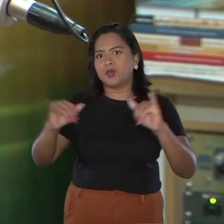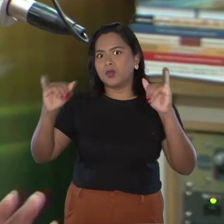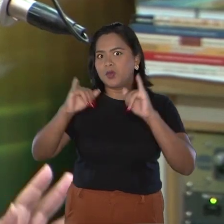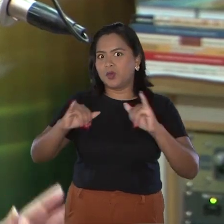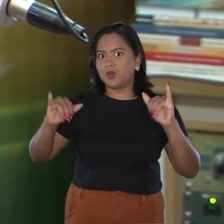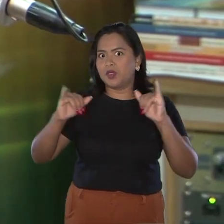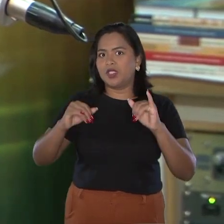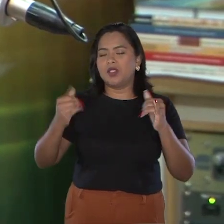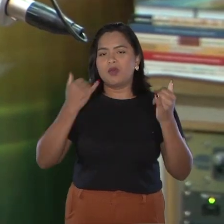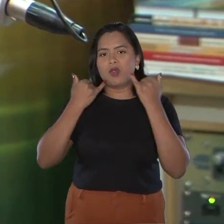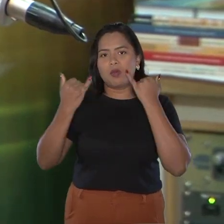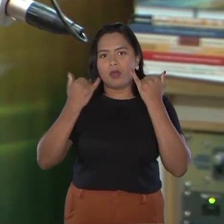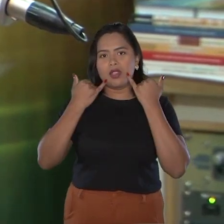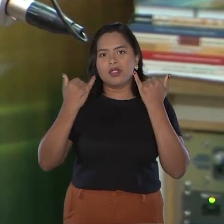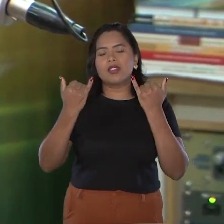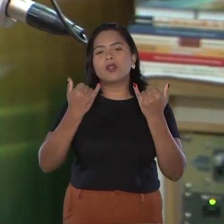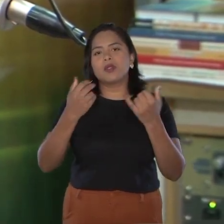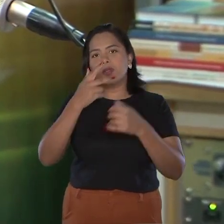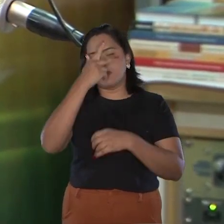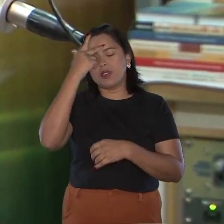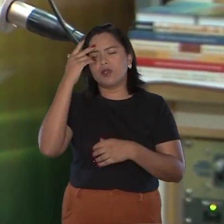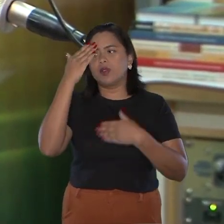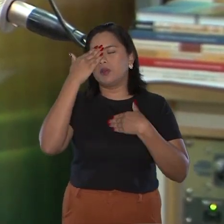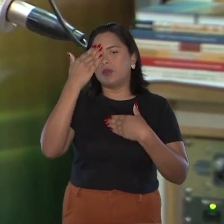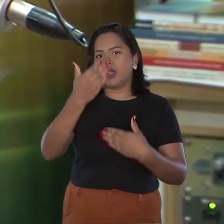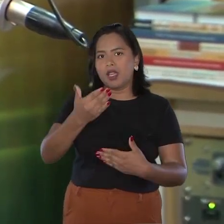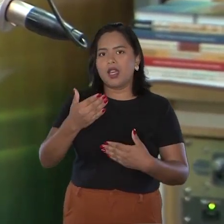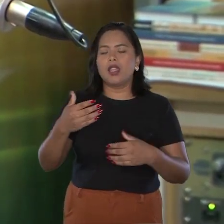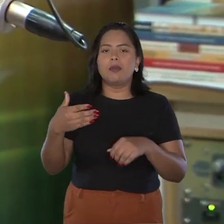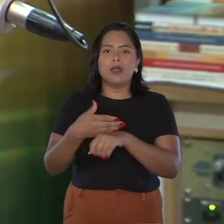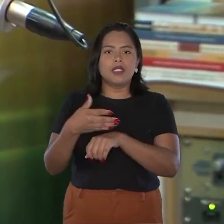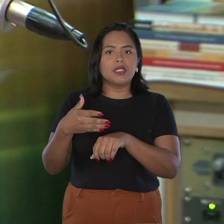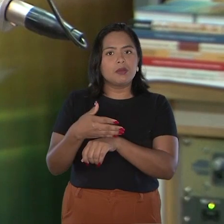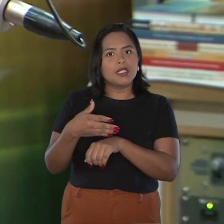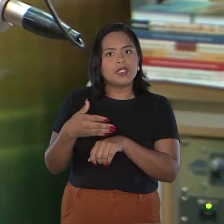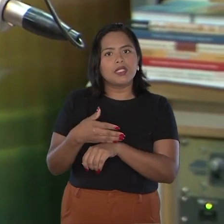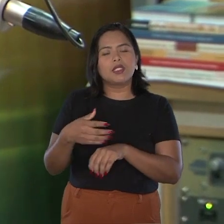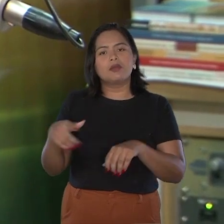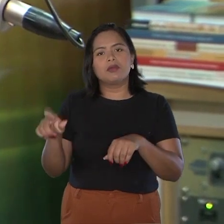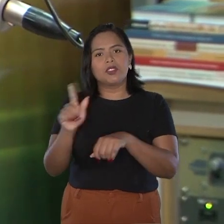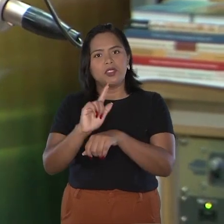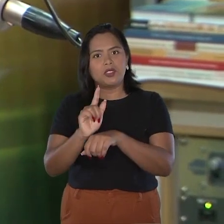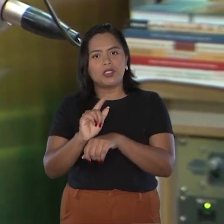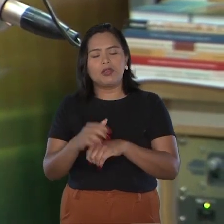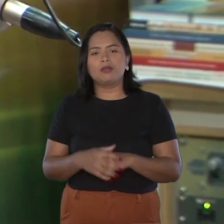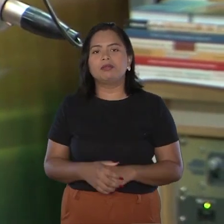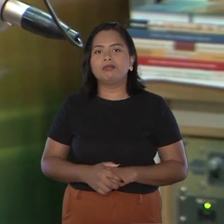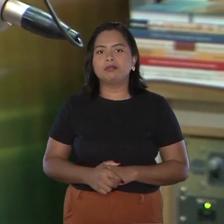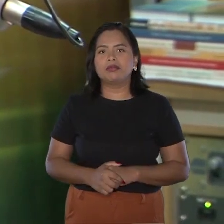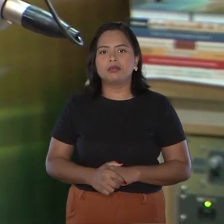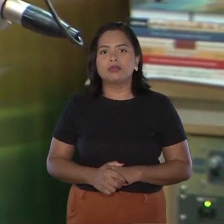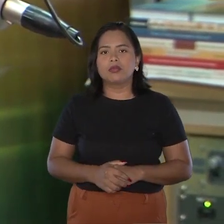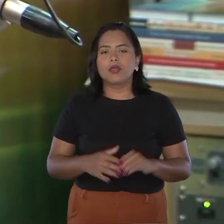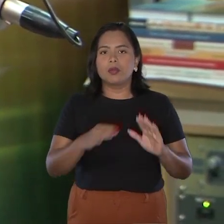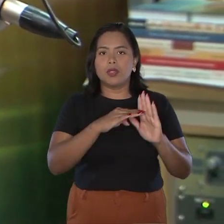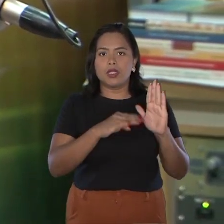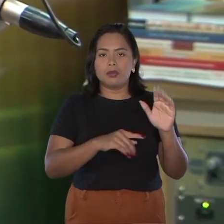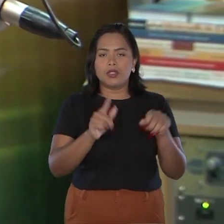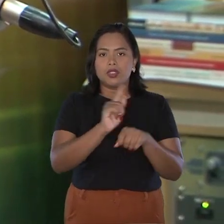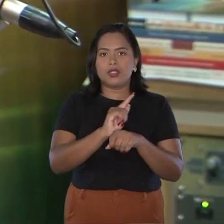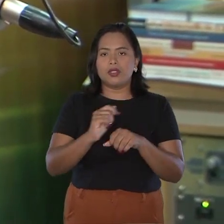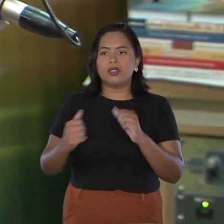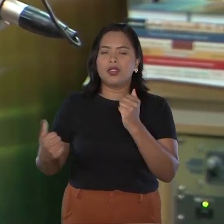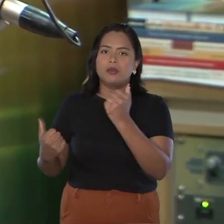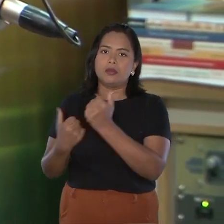informação para maior número possível de pessoas muito obrigada gente pela participação Aqui Esta edição do programa o assunto da gestão